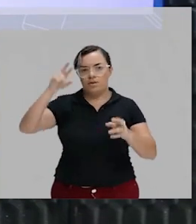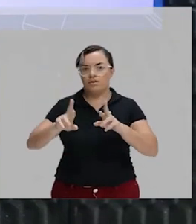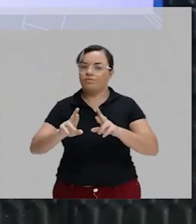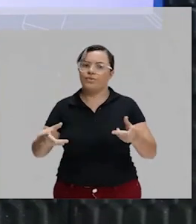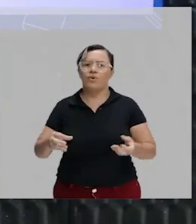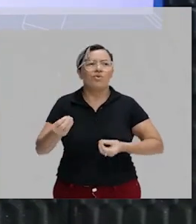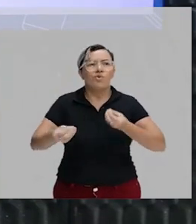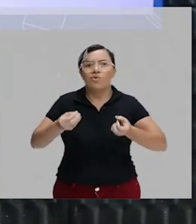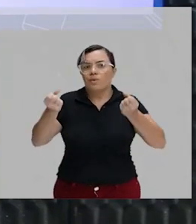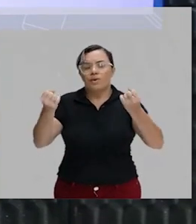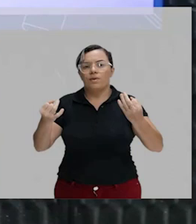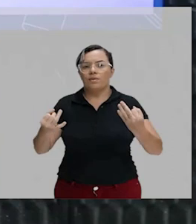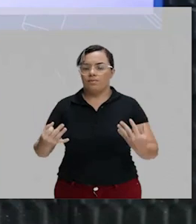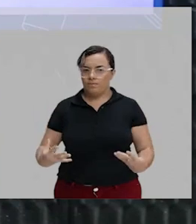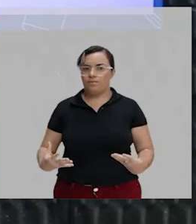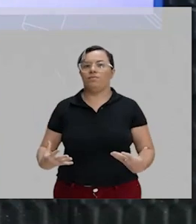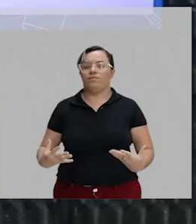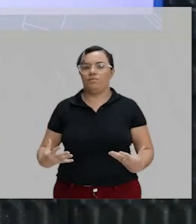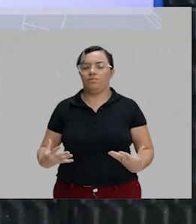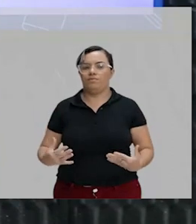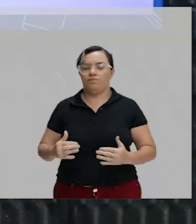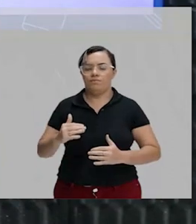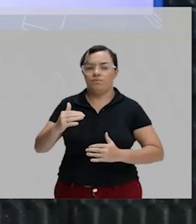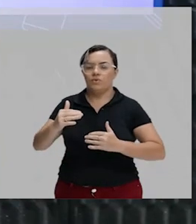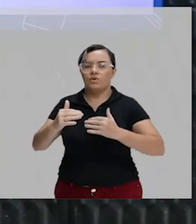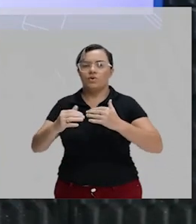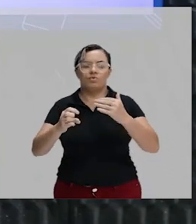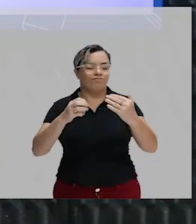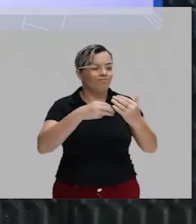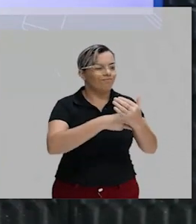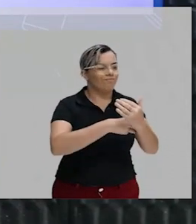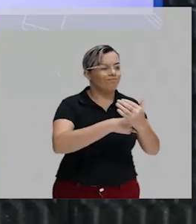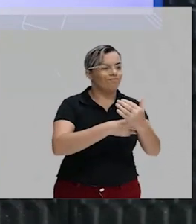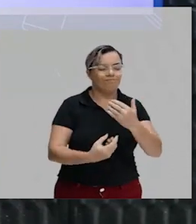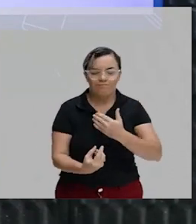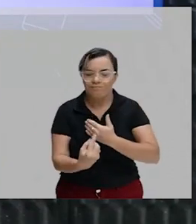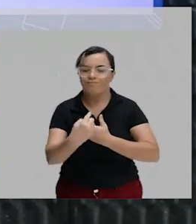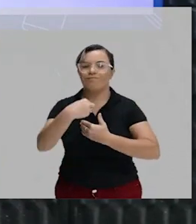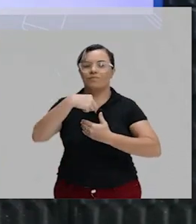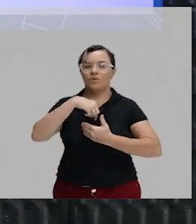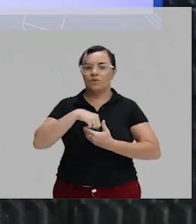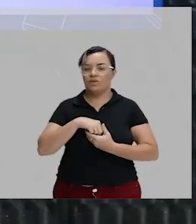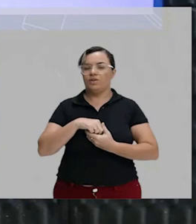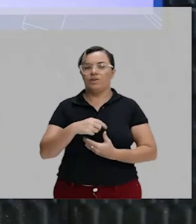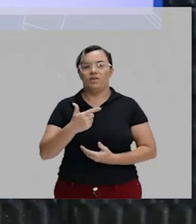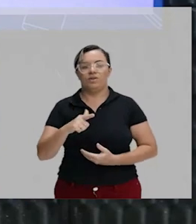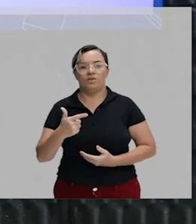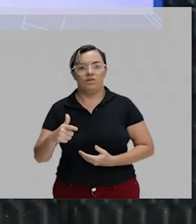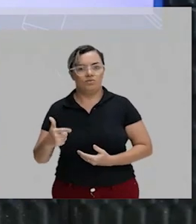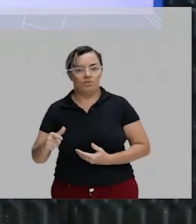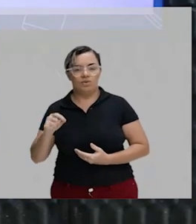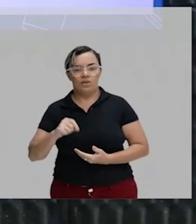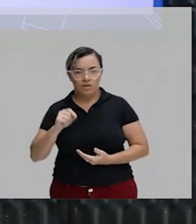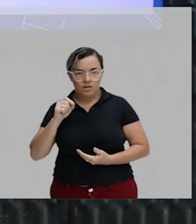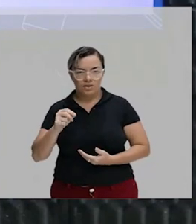como explicar isso para vocês então é algo transcendental é algo misterioso que não tem nenhuma nomenclatura no plano físico